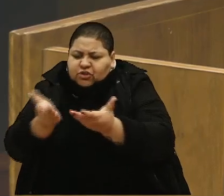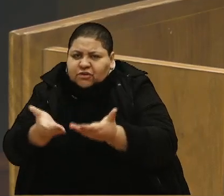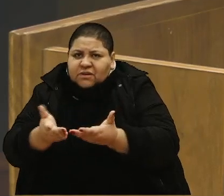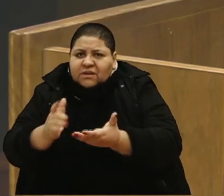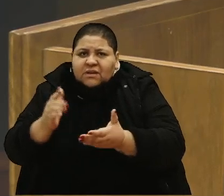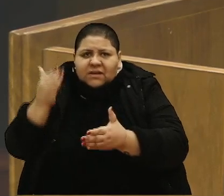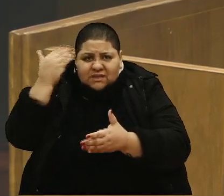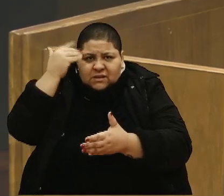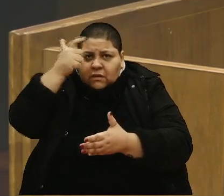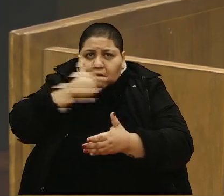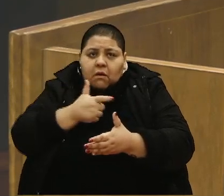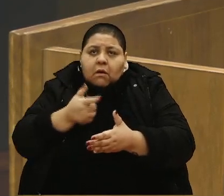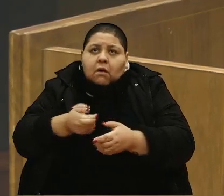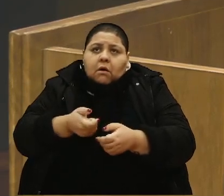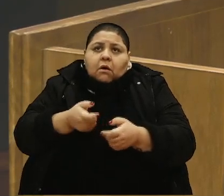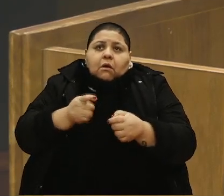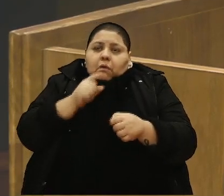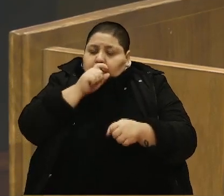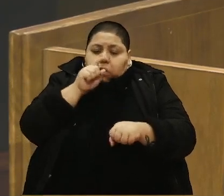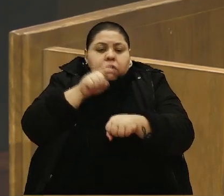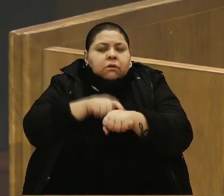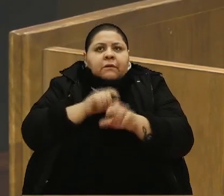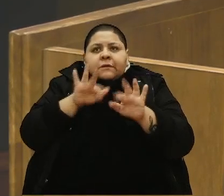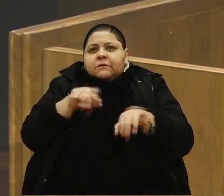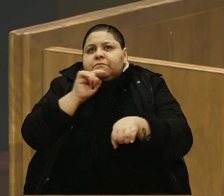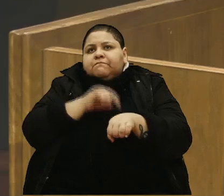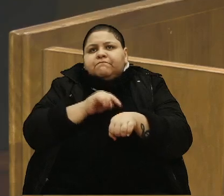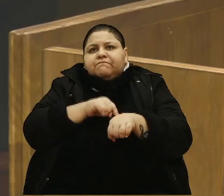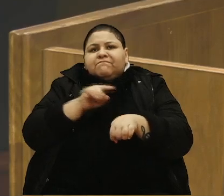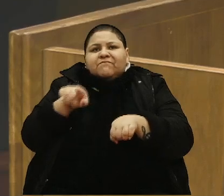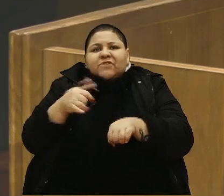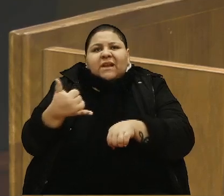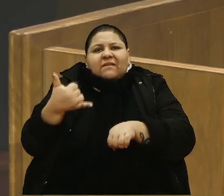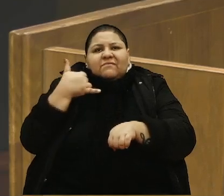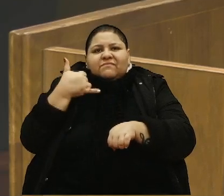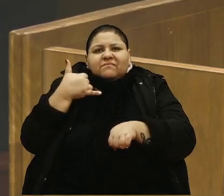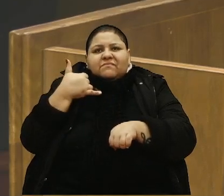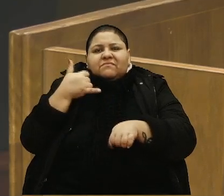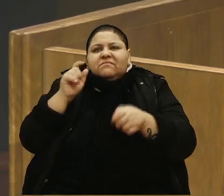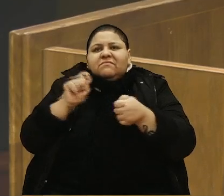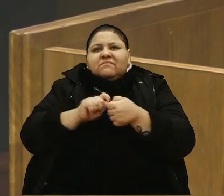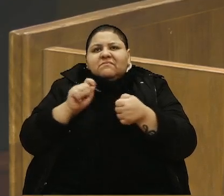acho? Pena que está acabando o tempo, Dai. Eu não faço questão que ele me atenda e não faço